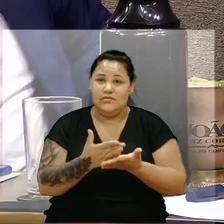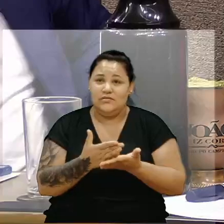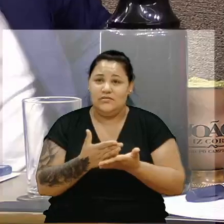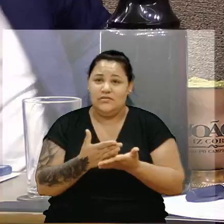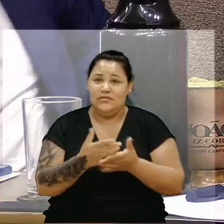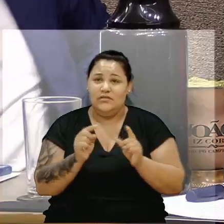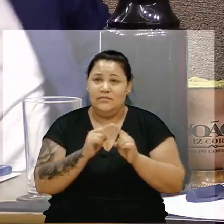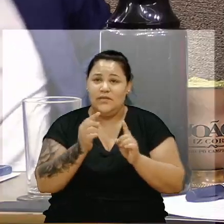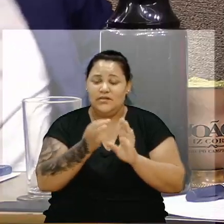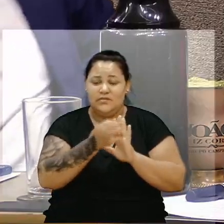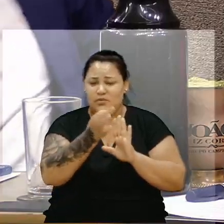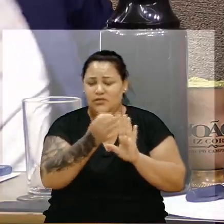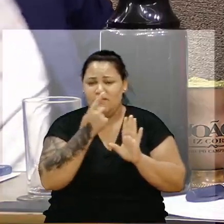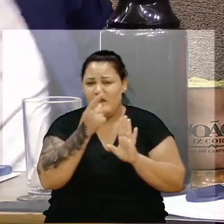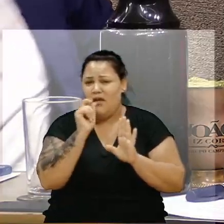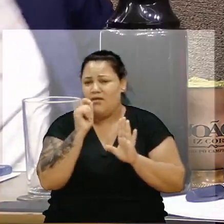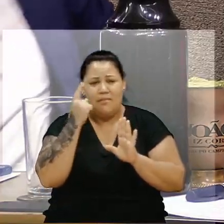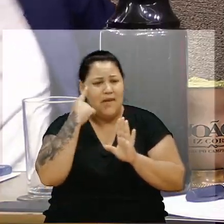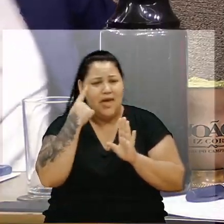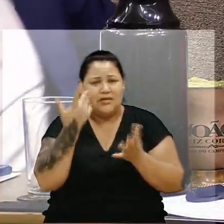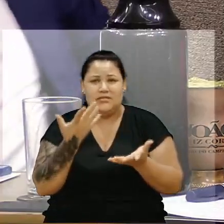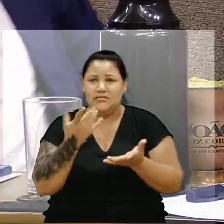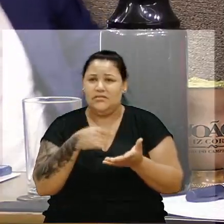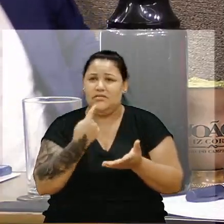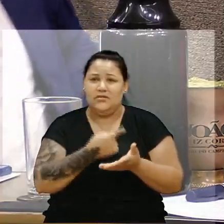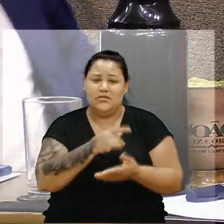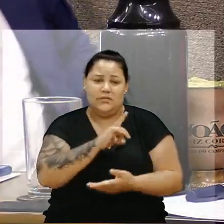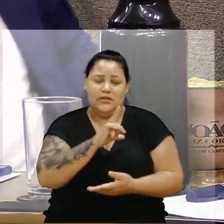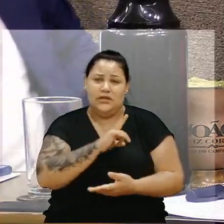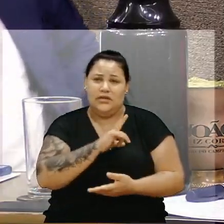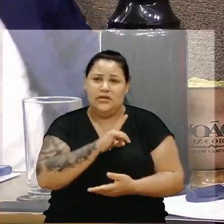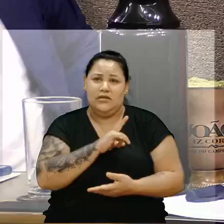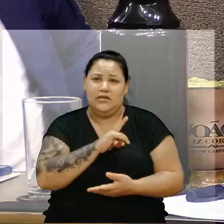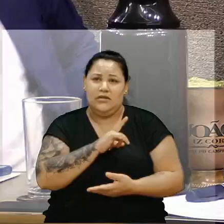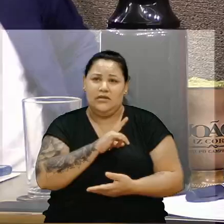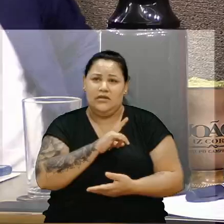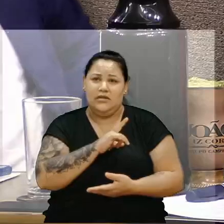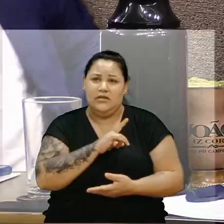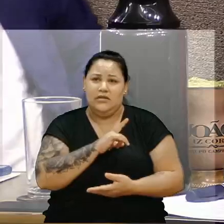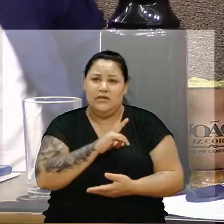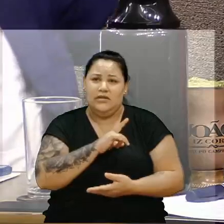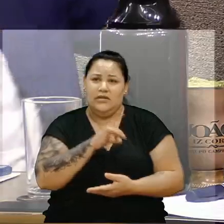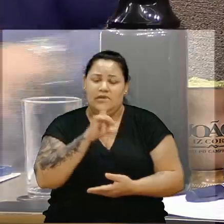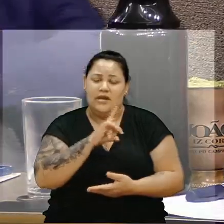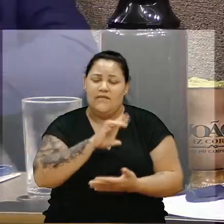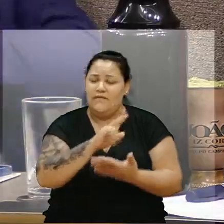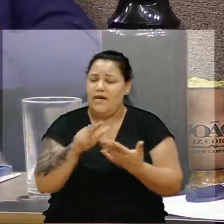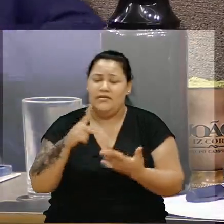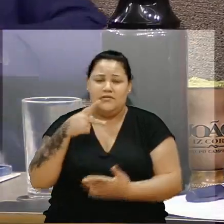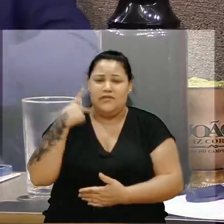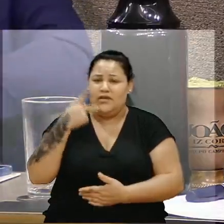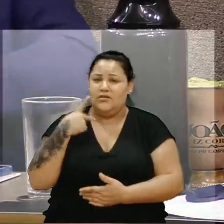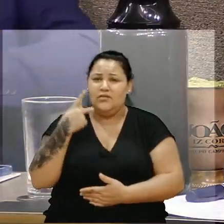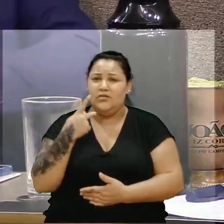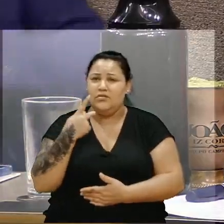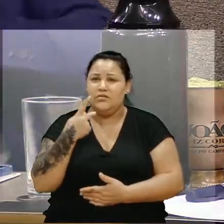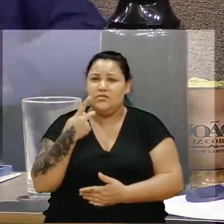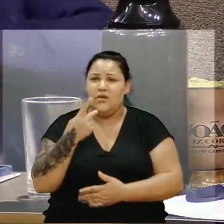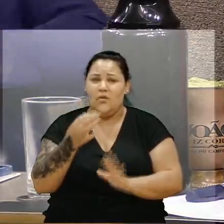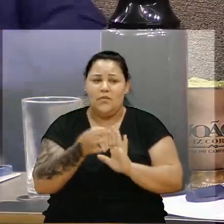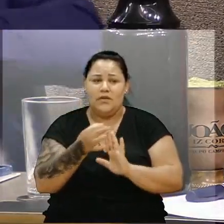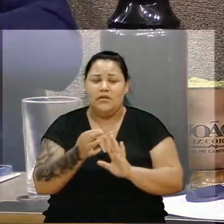posicionar o que se pensa, né? E a gente vai ter, como disse o vereador Cláudio agora há pouco, nós temos aqui vários vereadores que são de